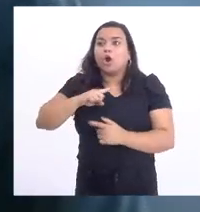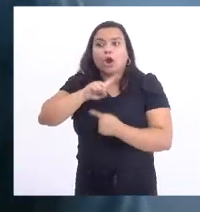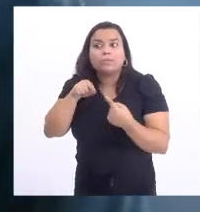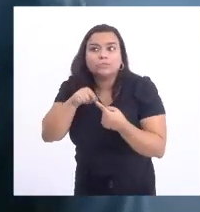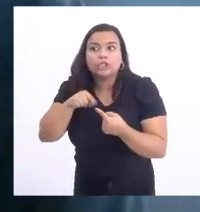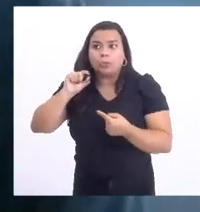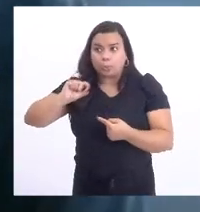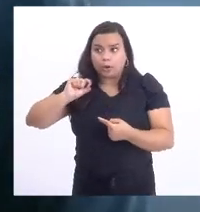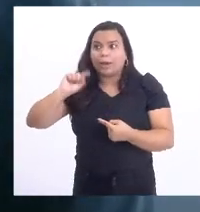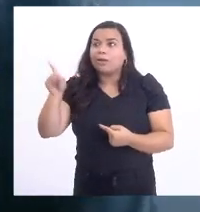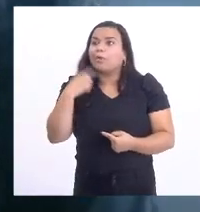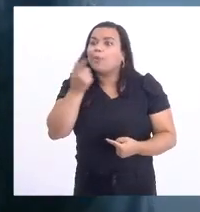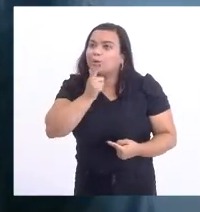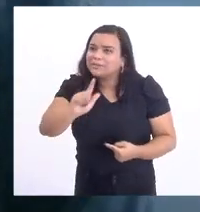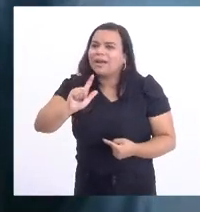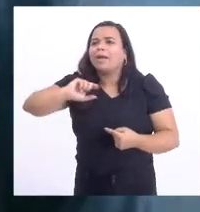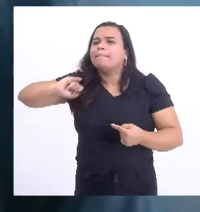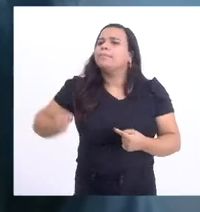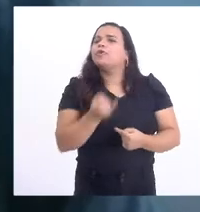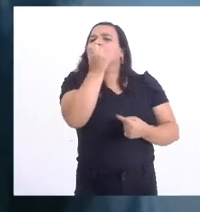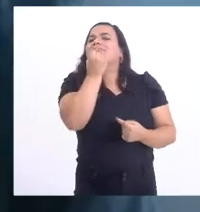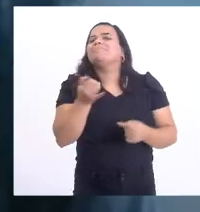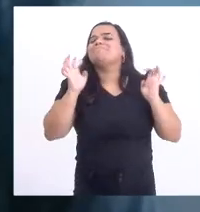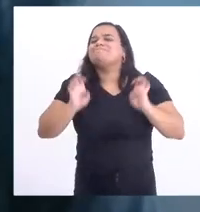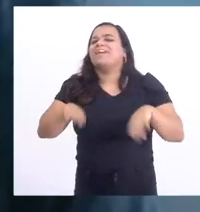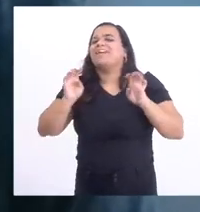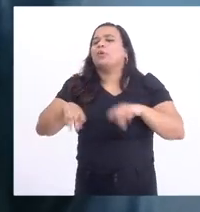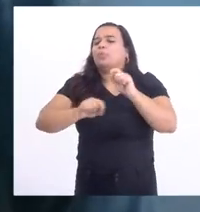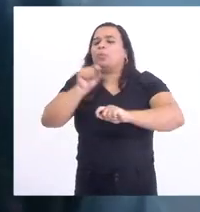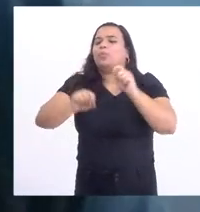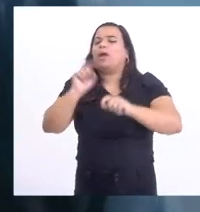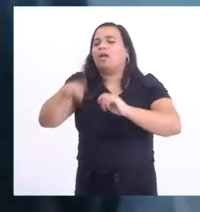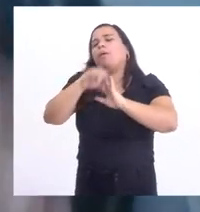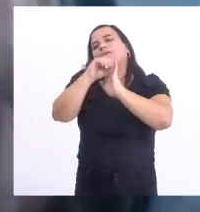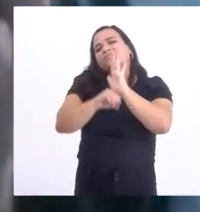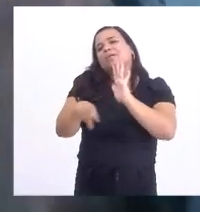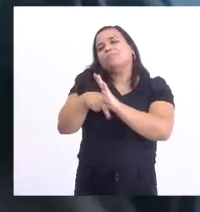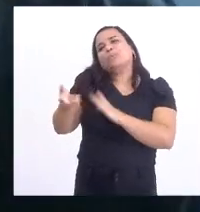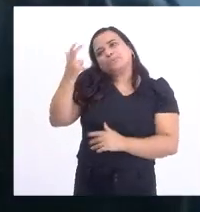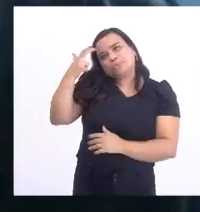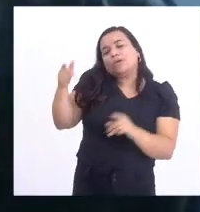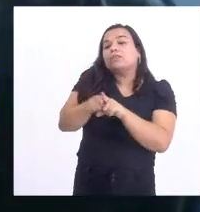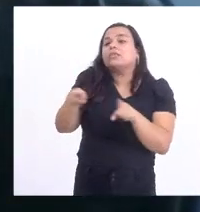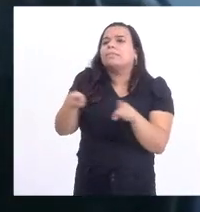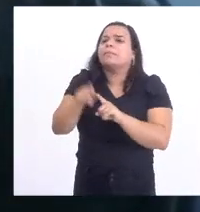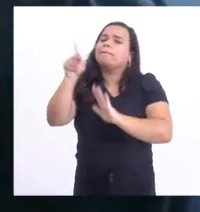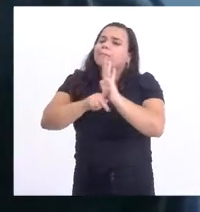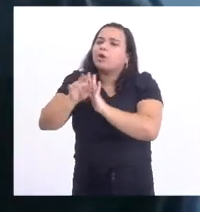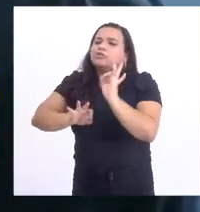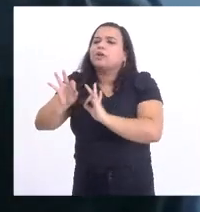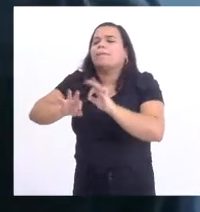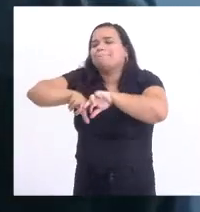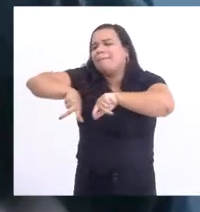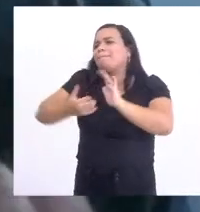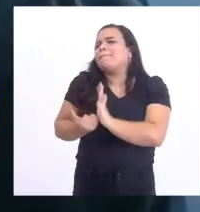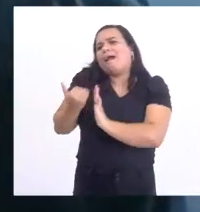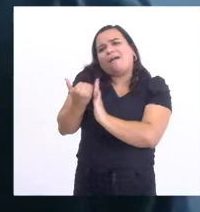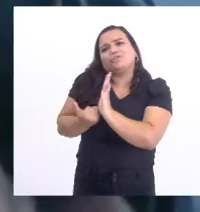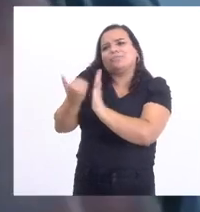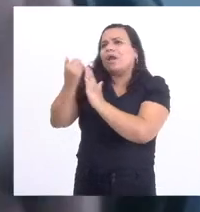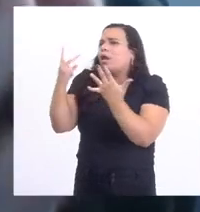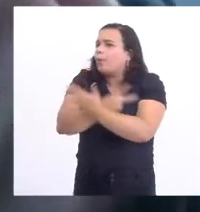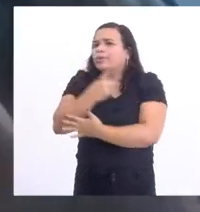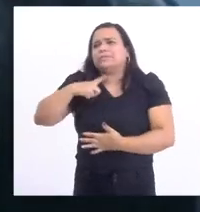possamos aproveitar bem o orçamento da cultura e que mais projetos aconteçam e que eles